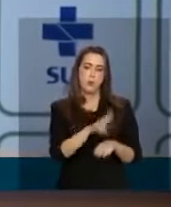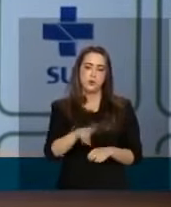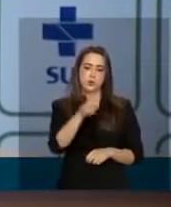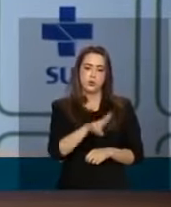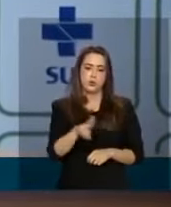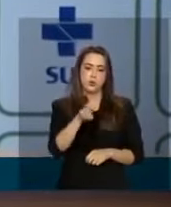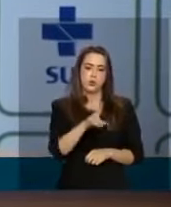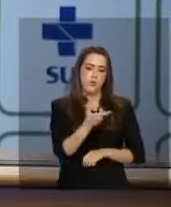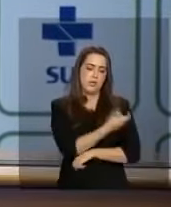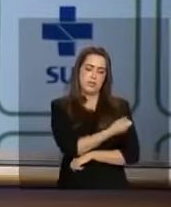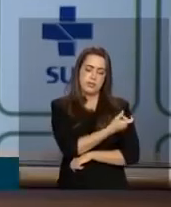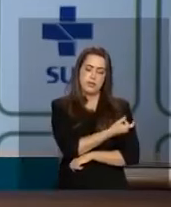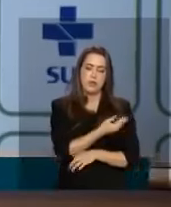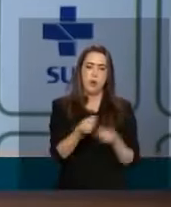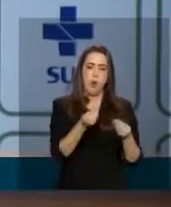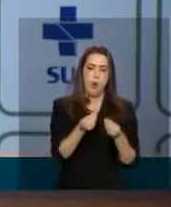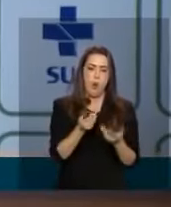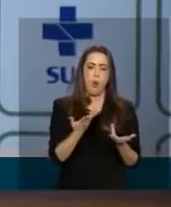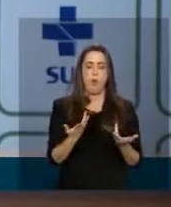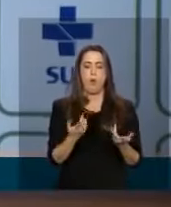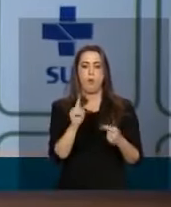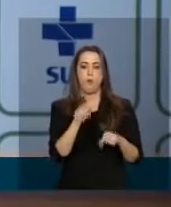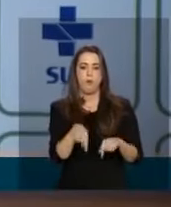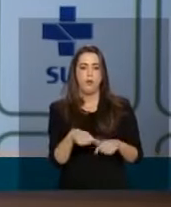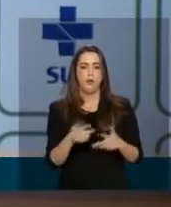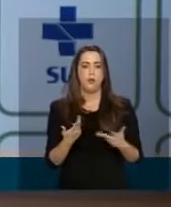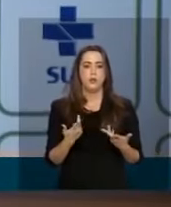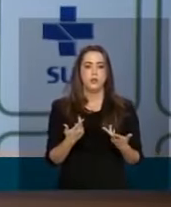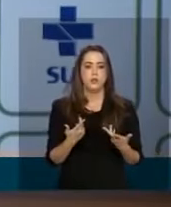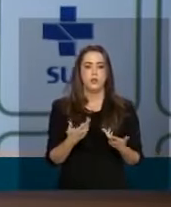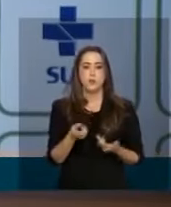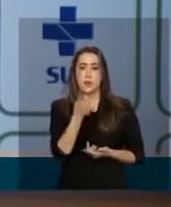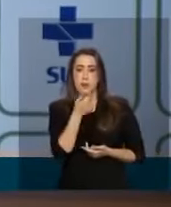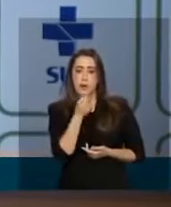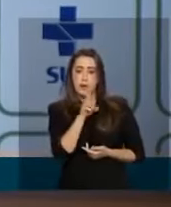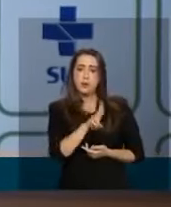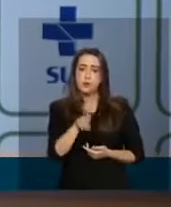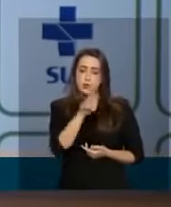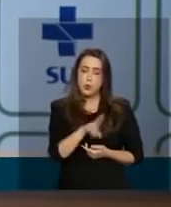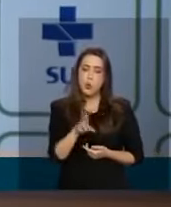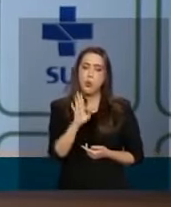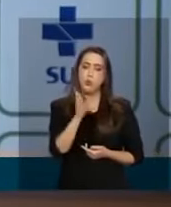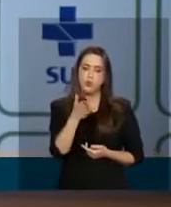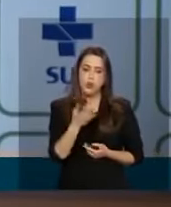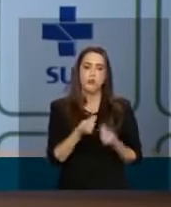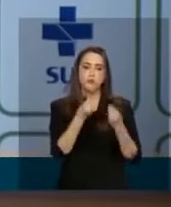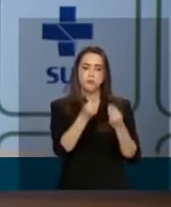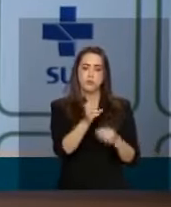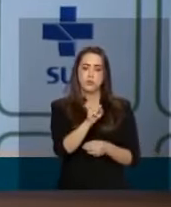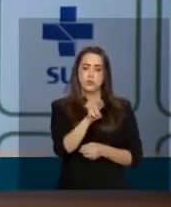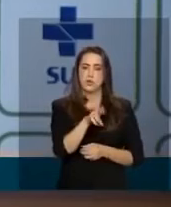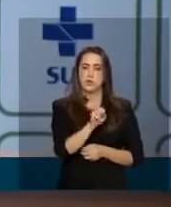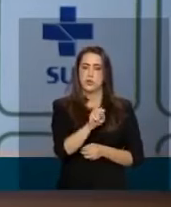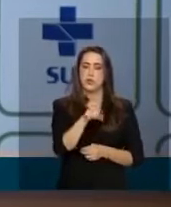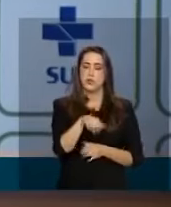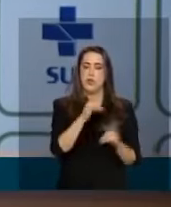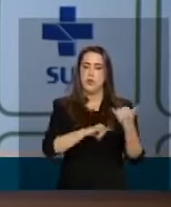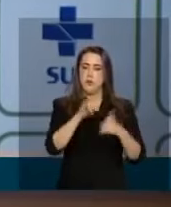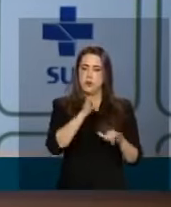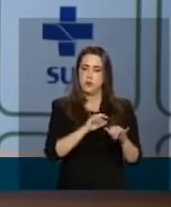à sua vacinação, ao seu cartão de vacinação, aos medicamentos que você já recebeu do SUS, aos exames que você